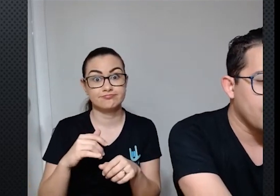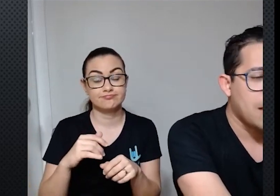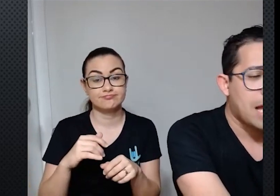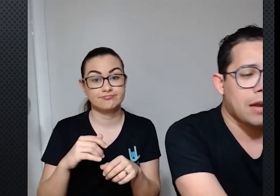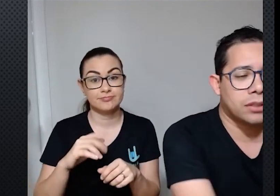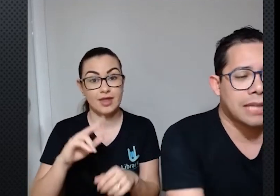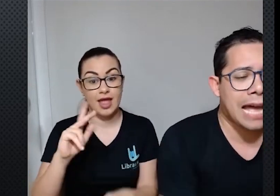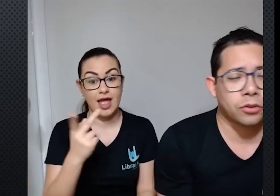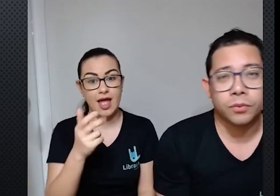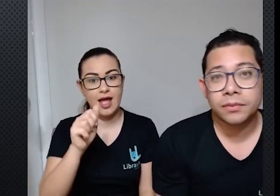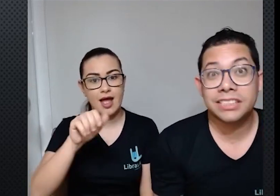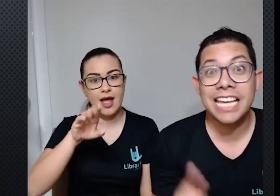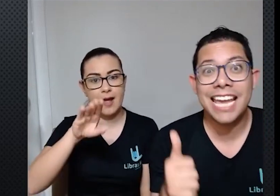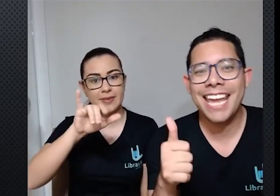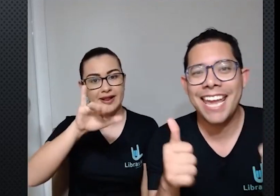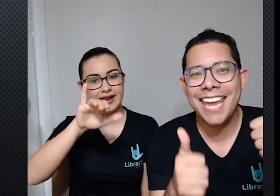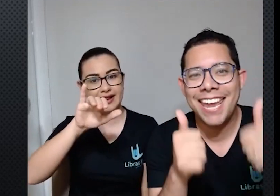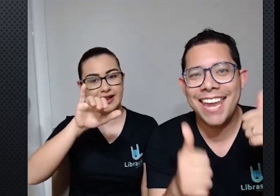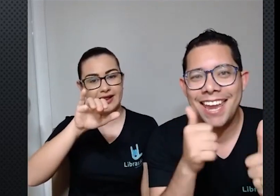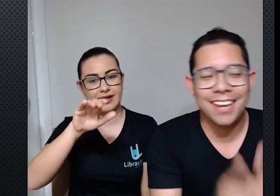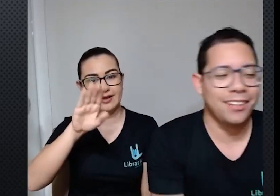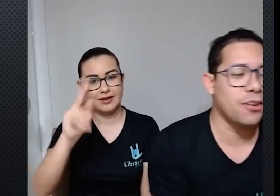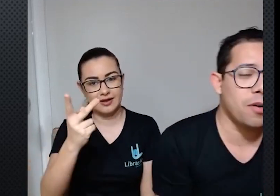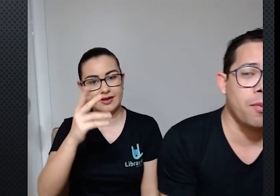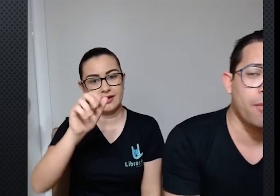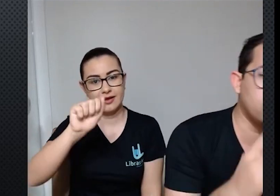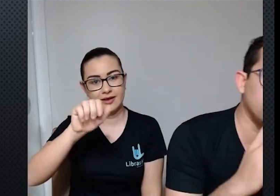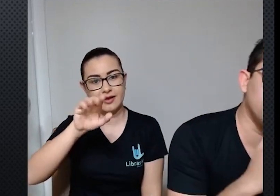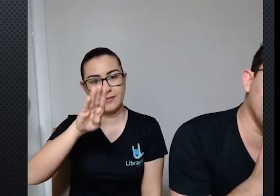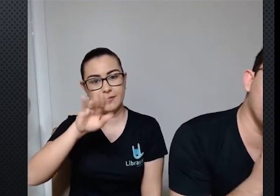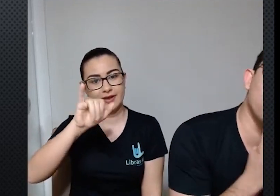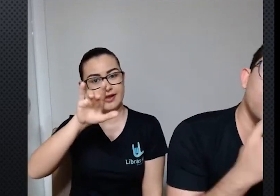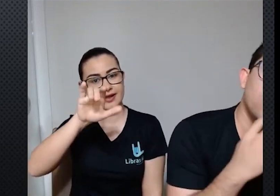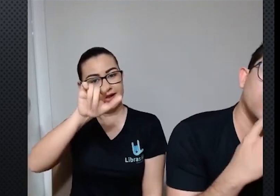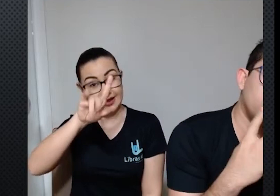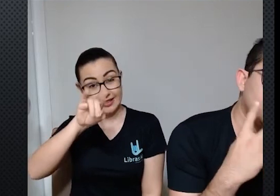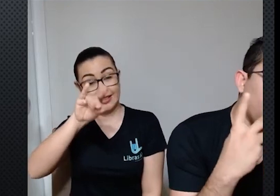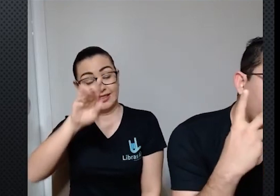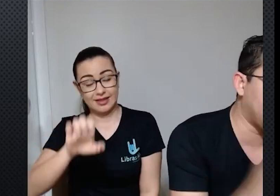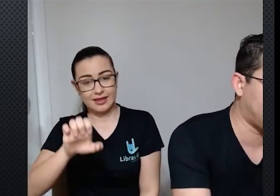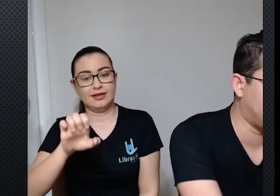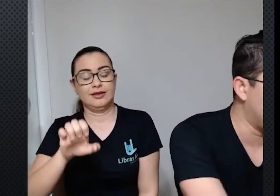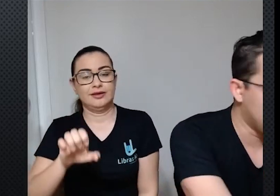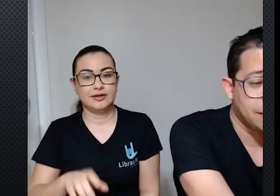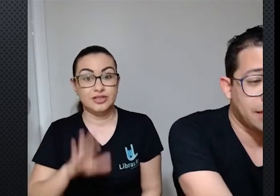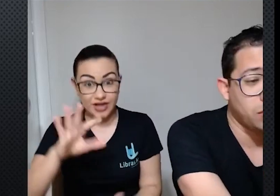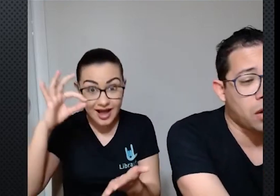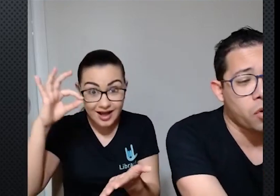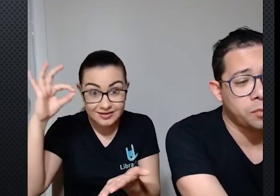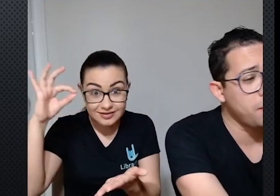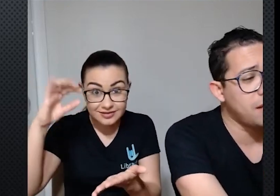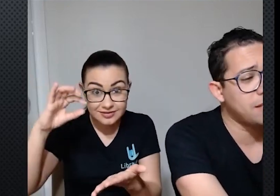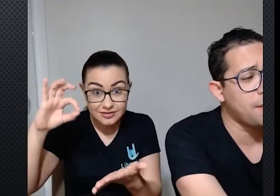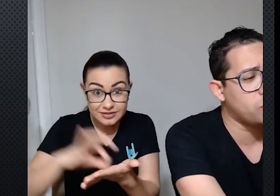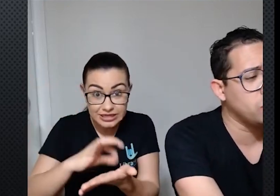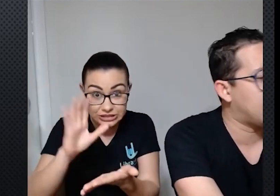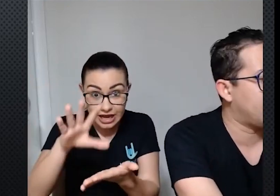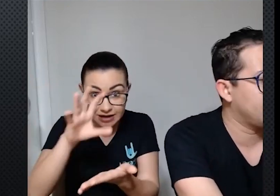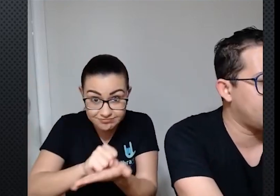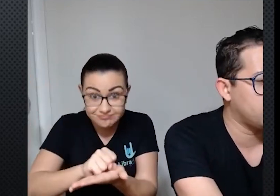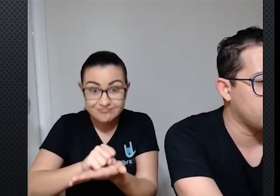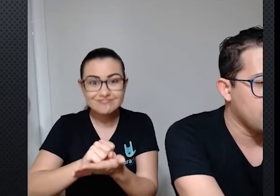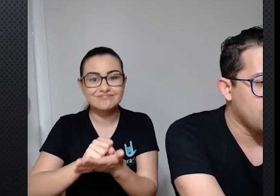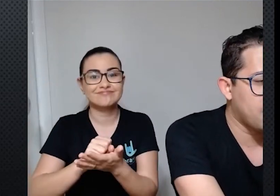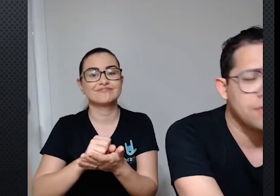bem? Anotado? Sim! Então vamos para o ponto de número 2. Segunda coisa, primeira saiba